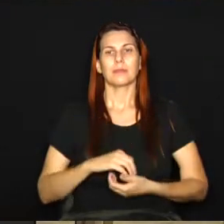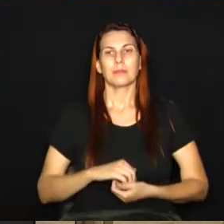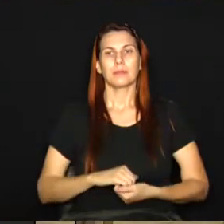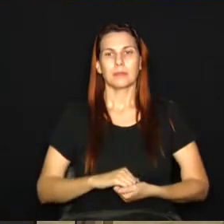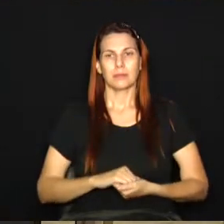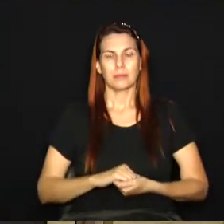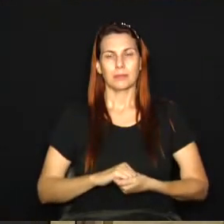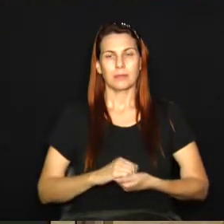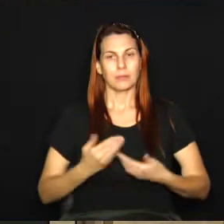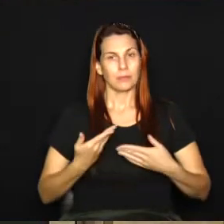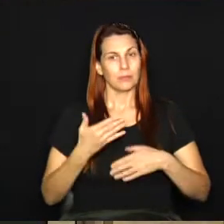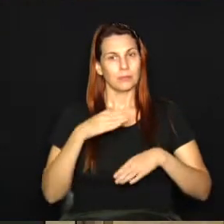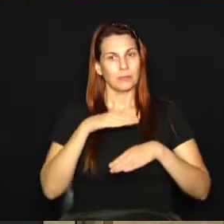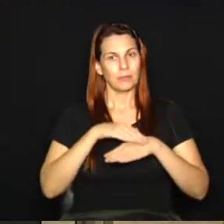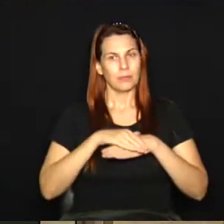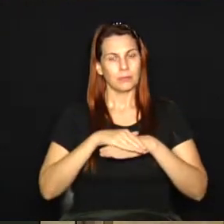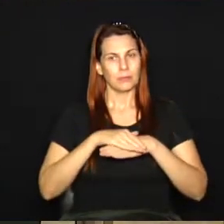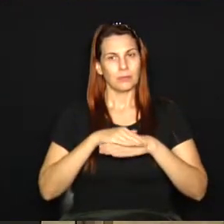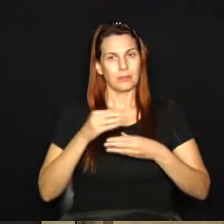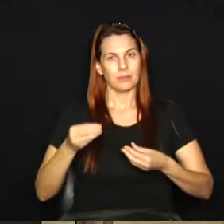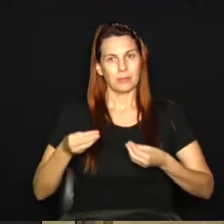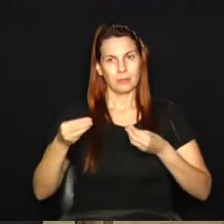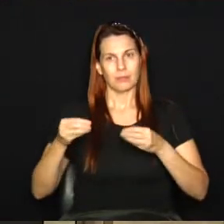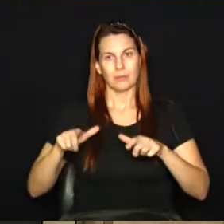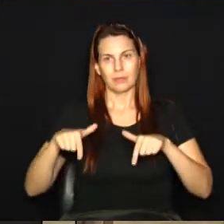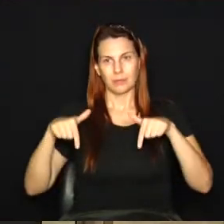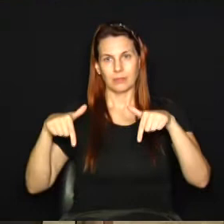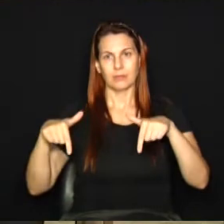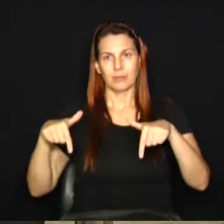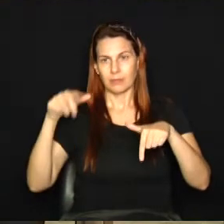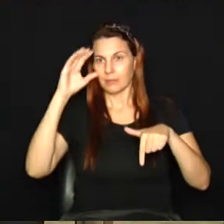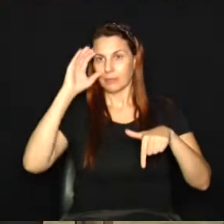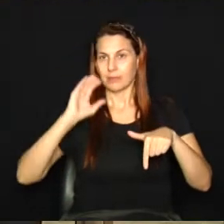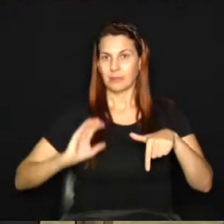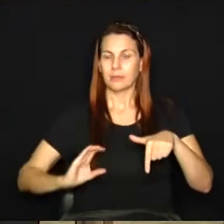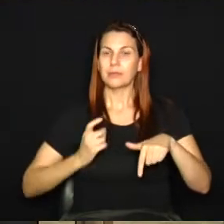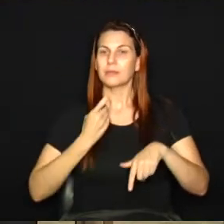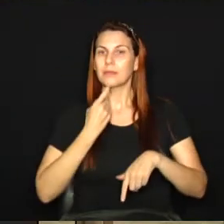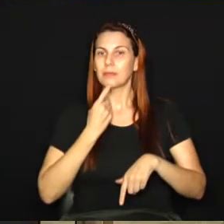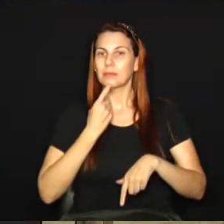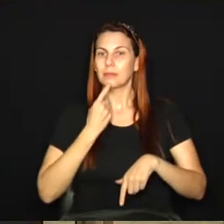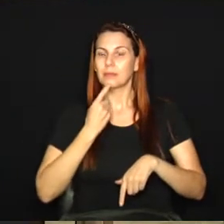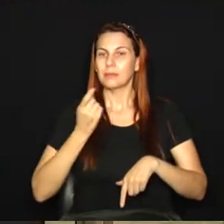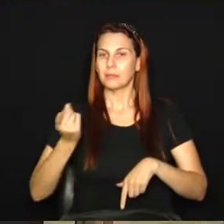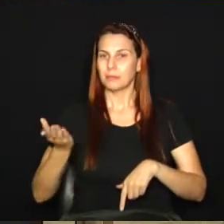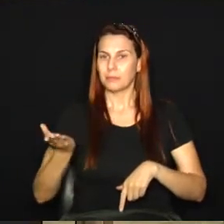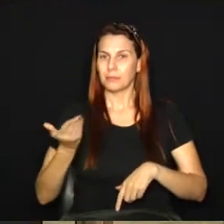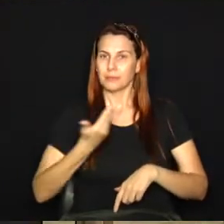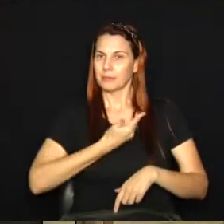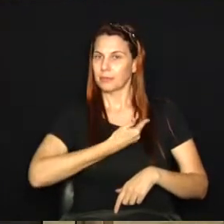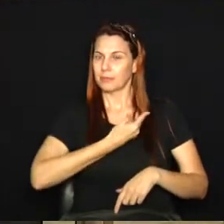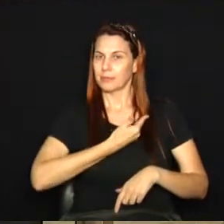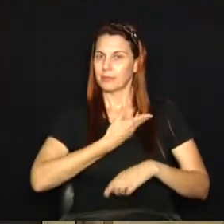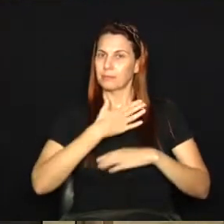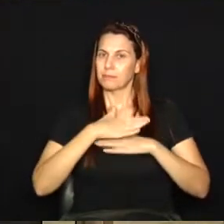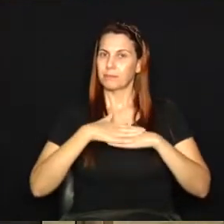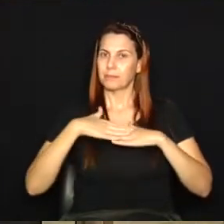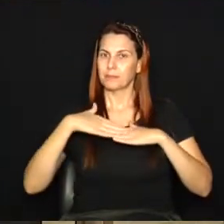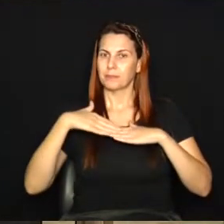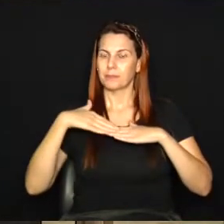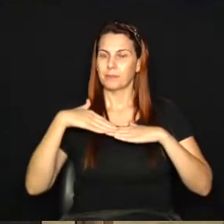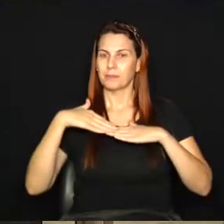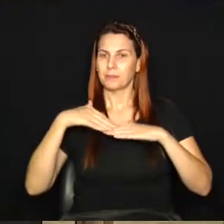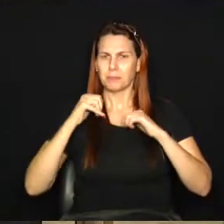na noite de hoje, entregar o título de cidadão campineiro a esse amigo querido, eu assim